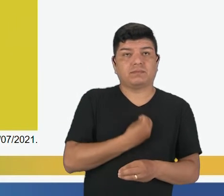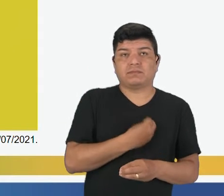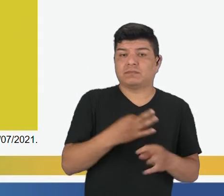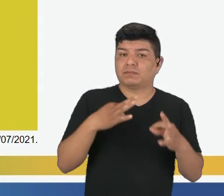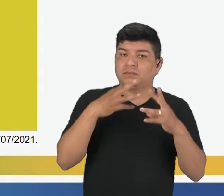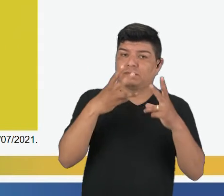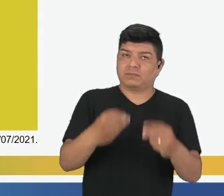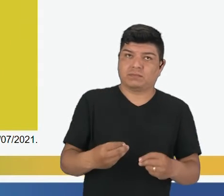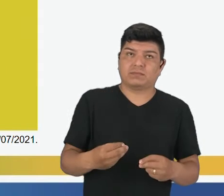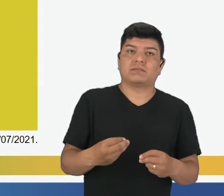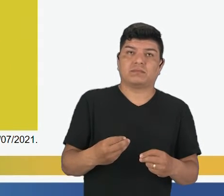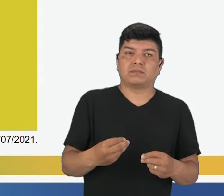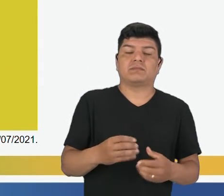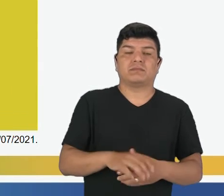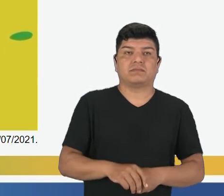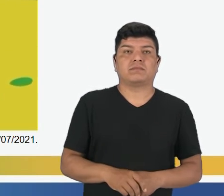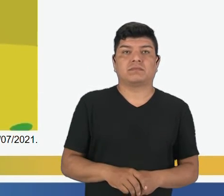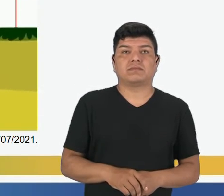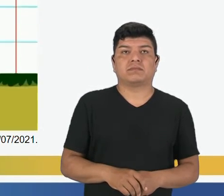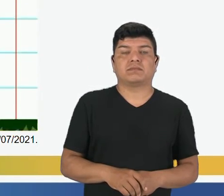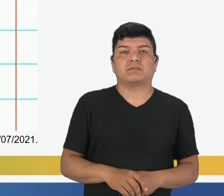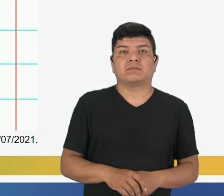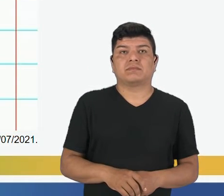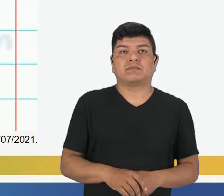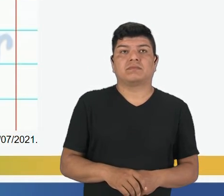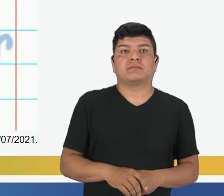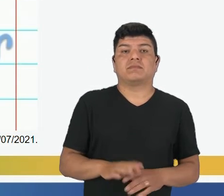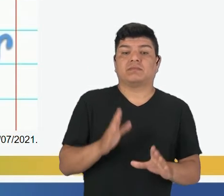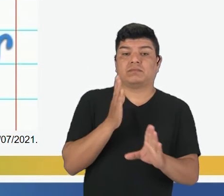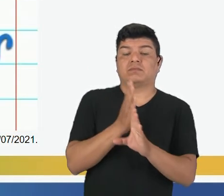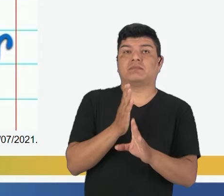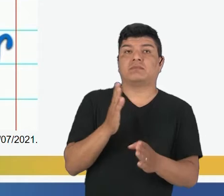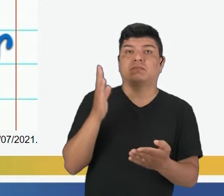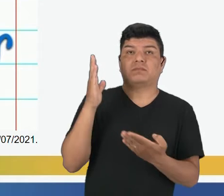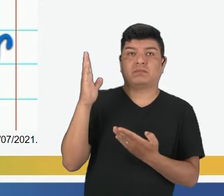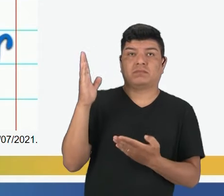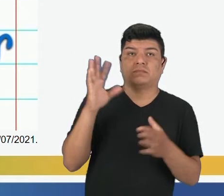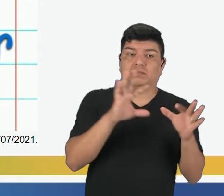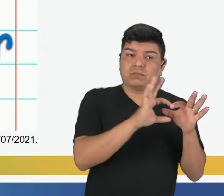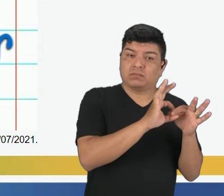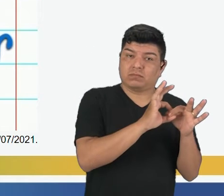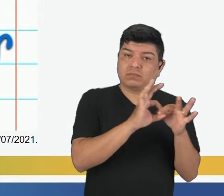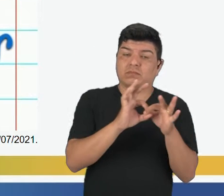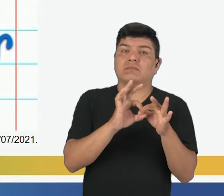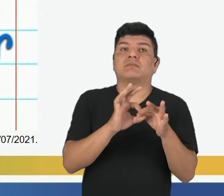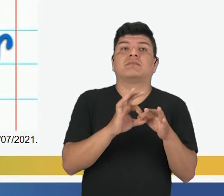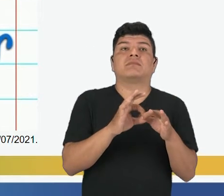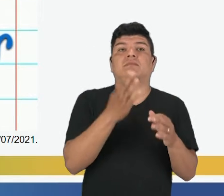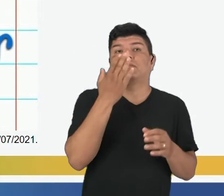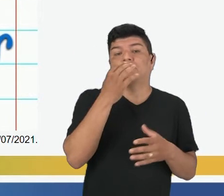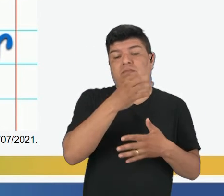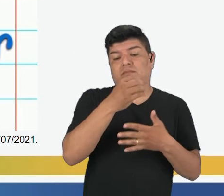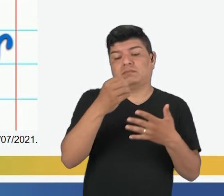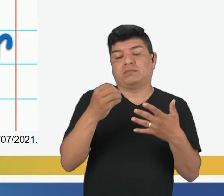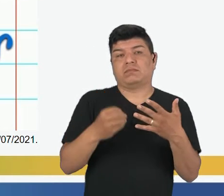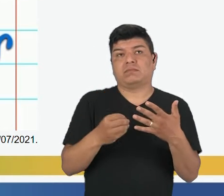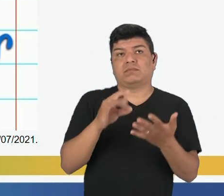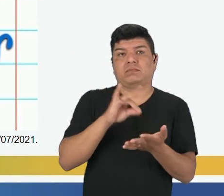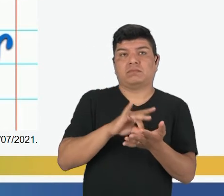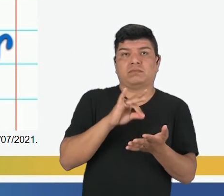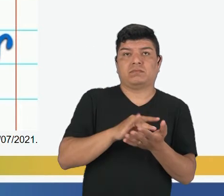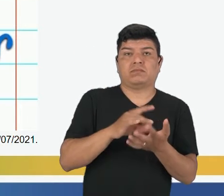em todos os níveis da cadeia. Pelo fato de serem lineares, as cadeias alimentares não mostram a